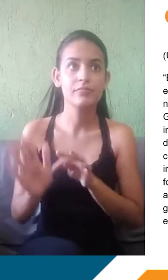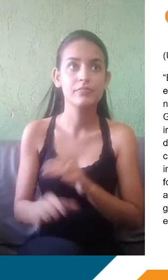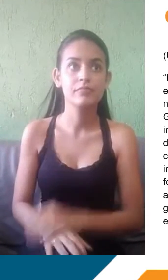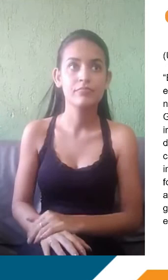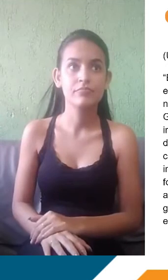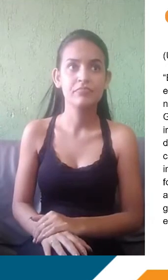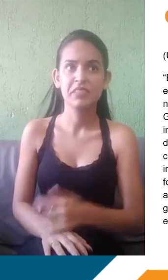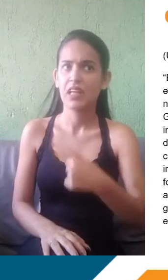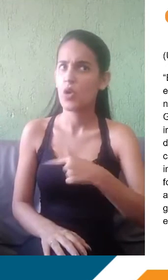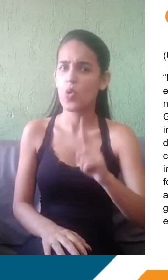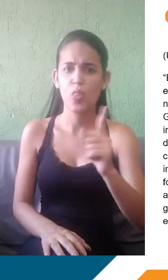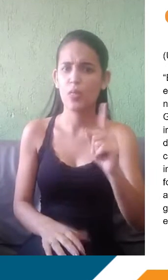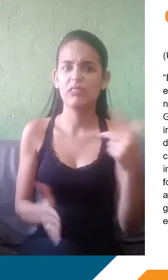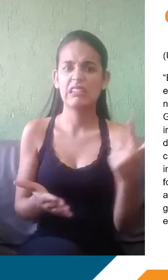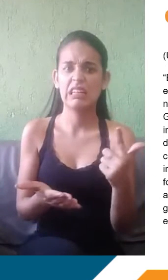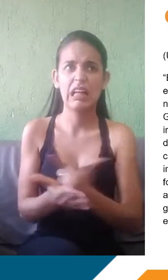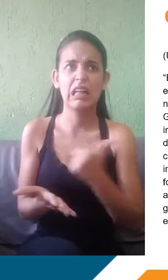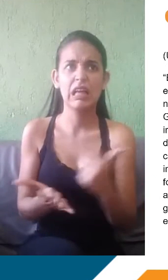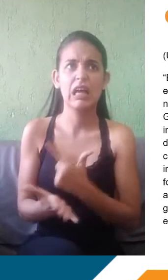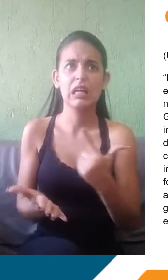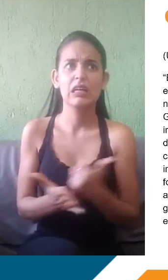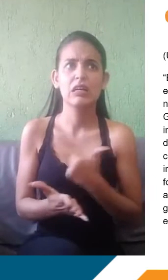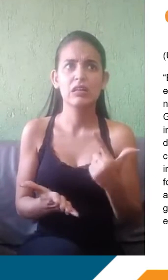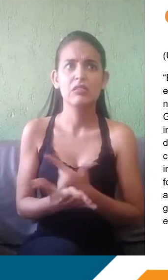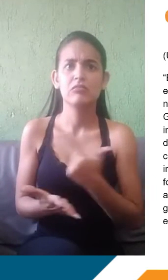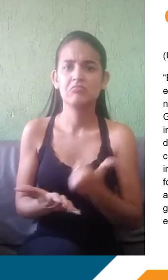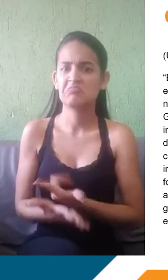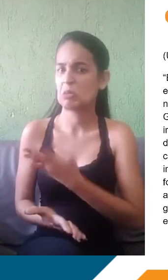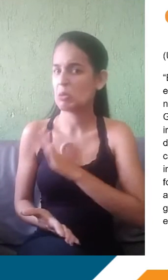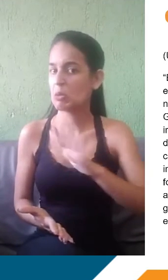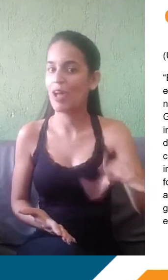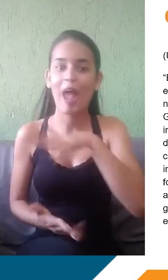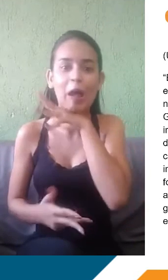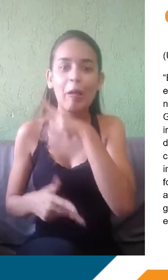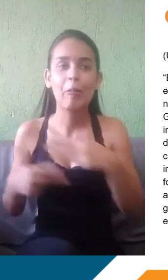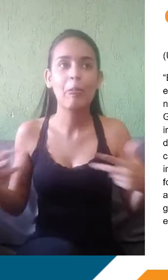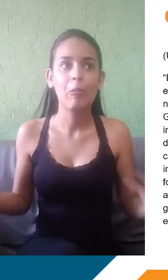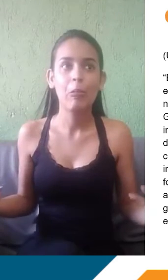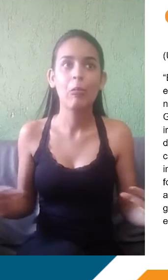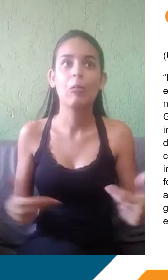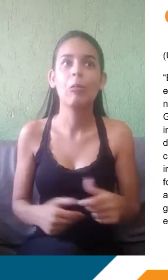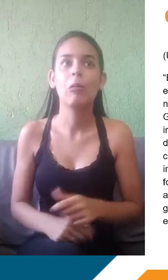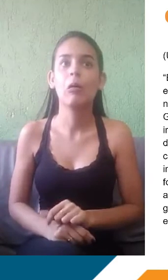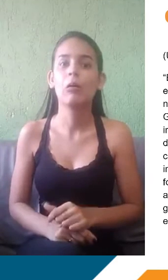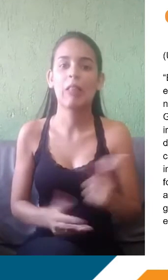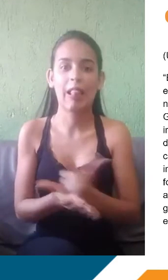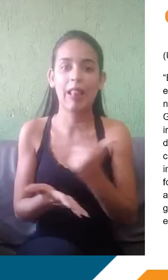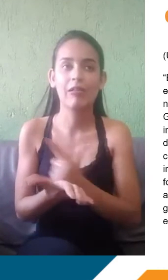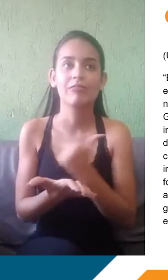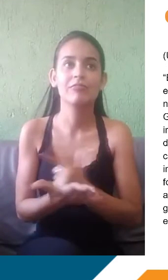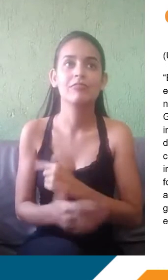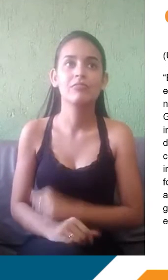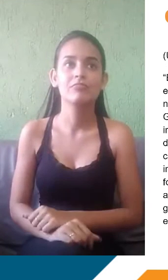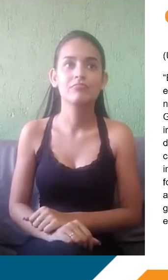questão. Eu não sou literato. Detesto com toda a paixão essa espécie de animal. O que observei neles, no